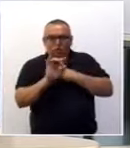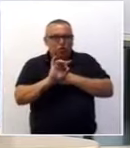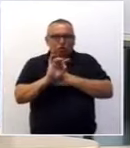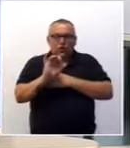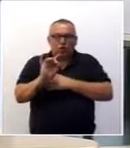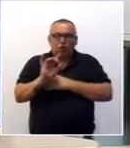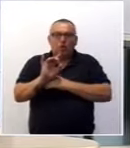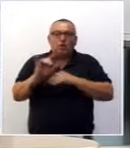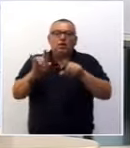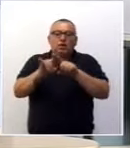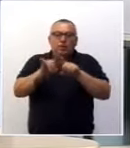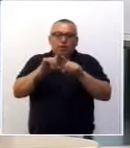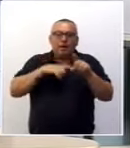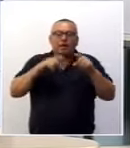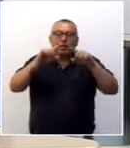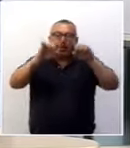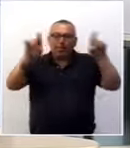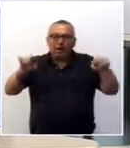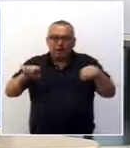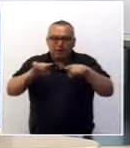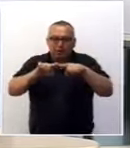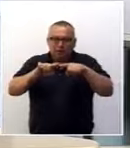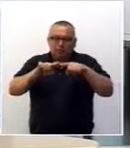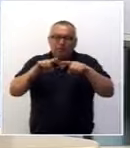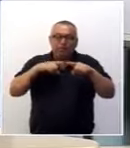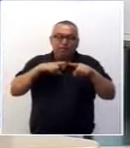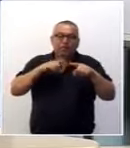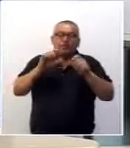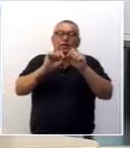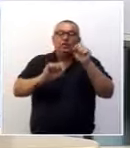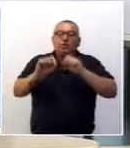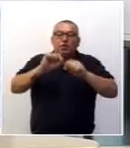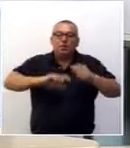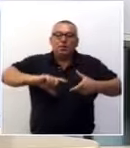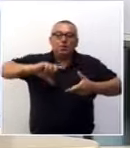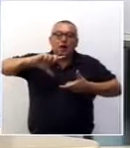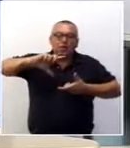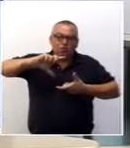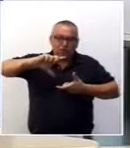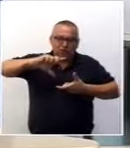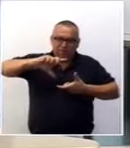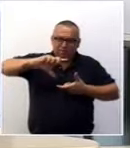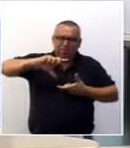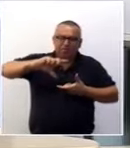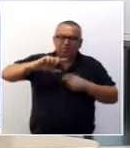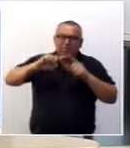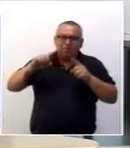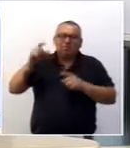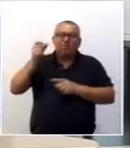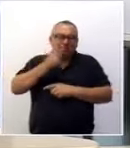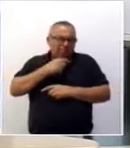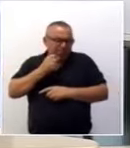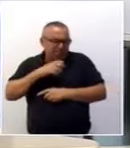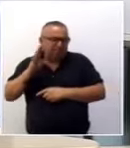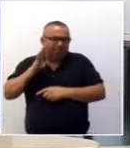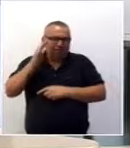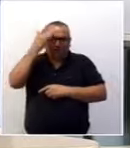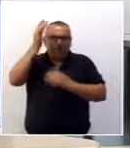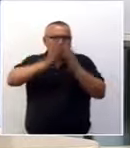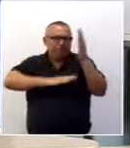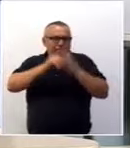E na parede oposta a essa entrada de luz se forma uma imagem, né? Uma imagem invertida que os pintores da